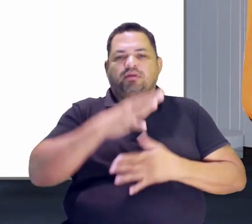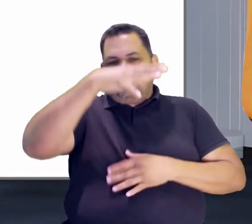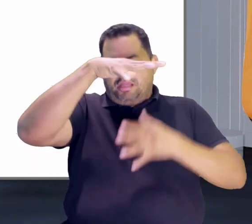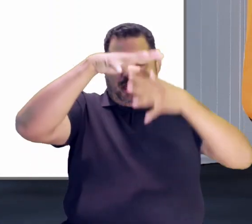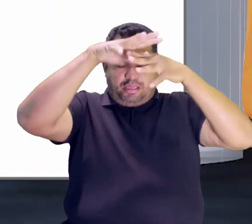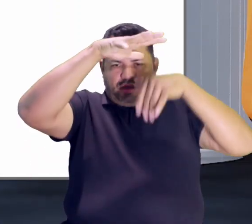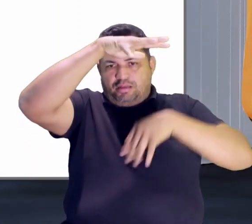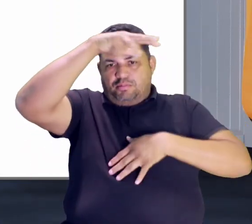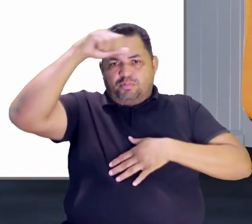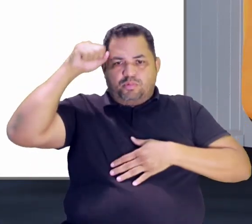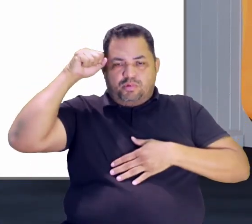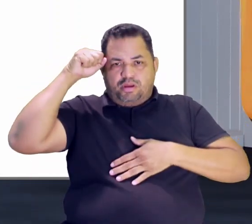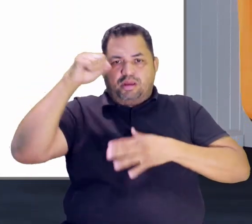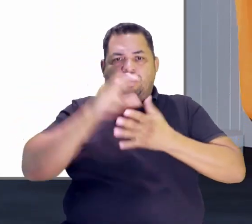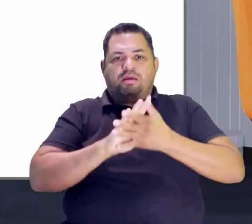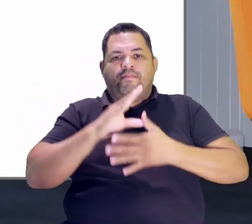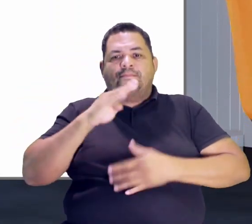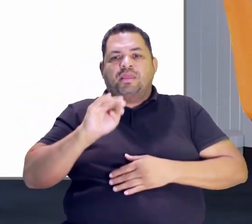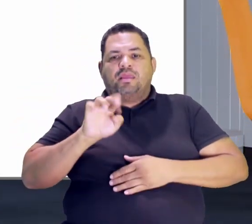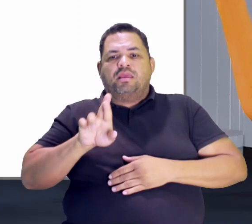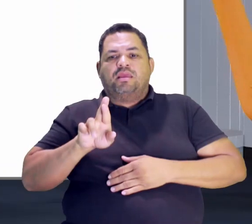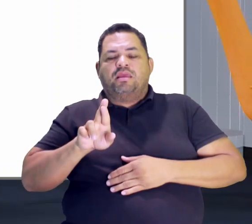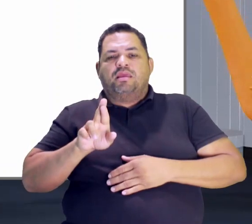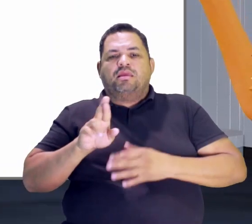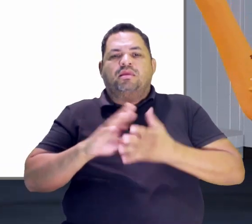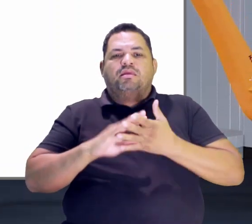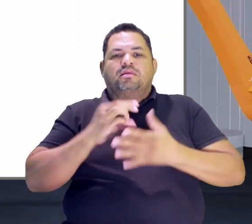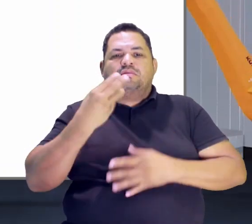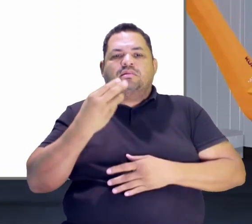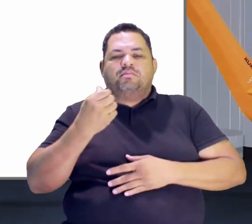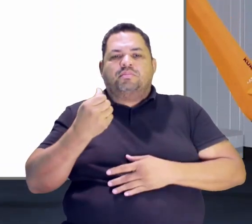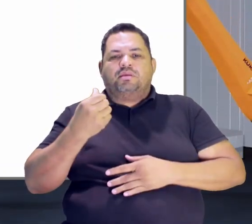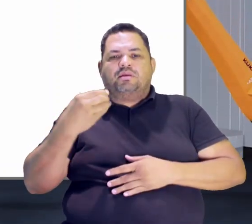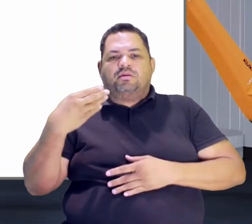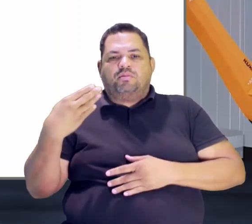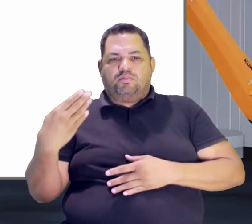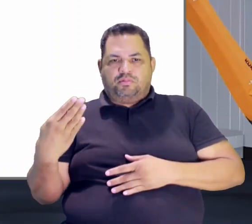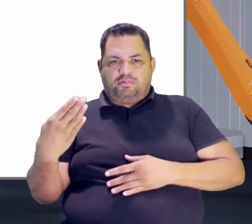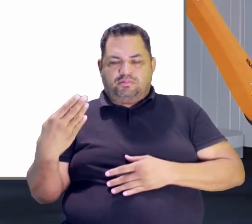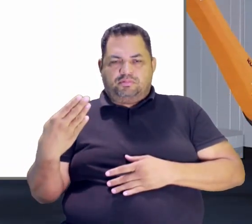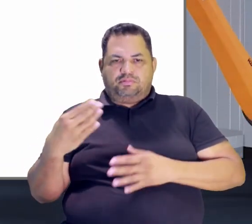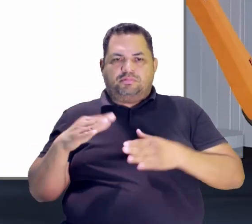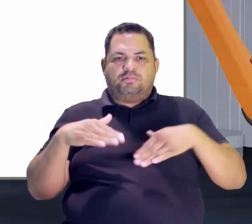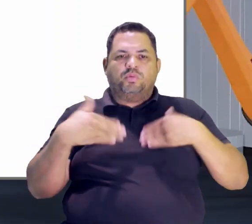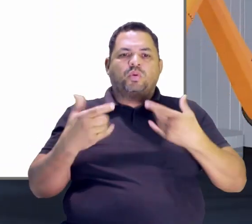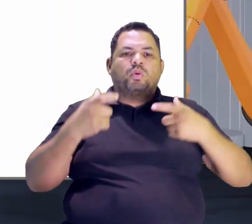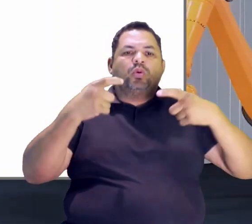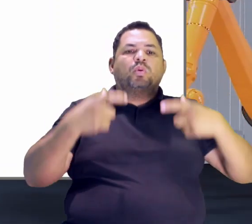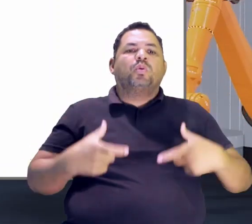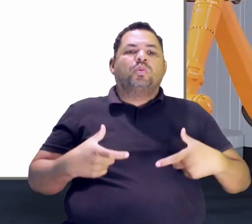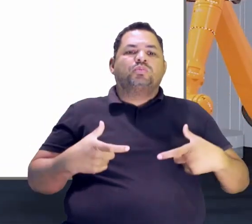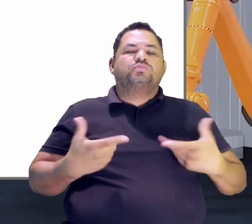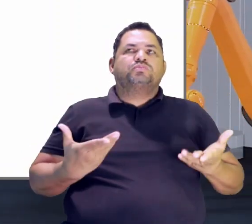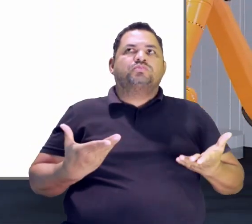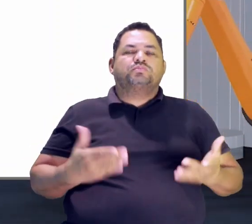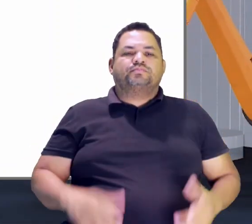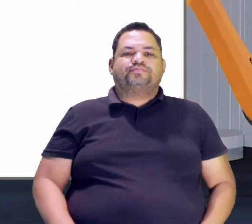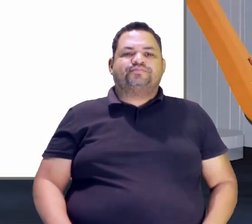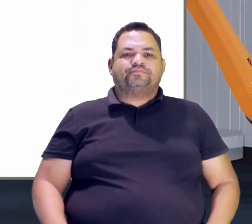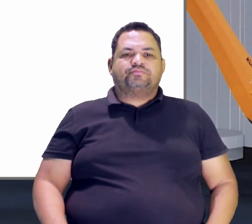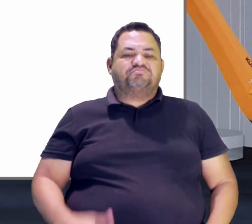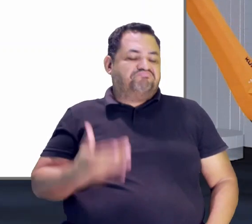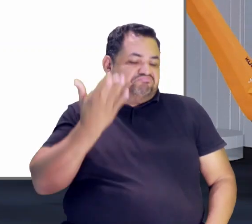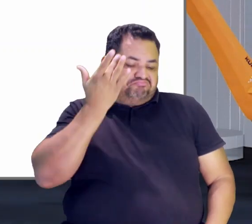um sentido que vai para Cuiabá, a mesma BR-364. E aí? Onde essa pessoa está?